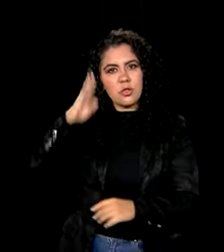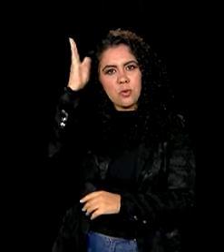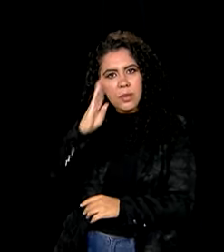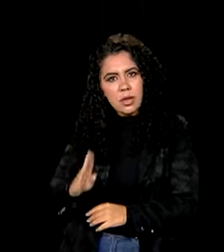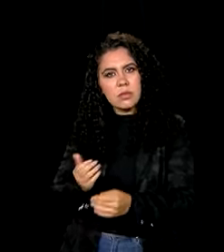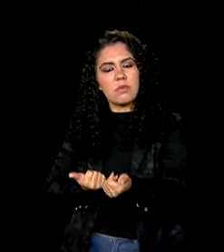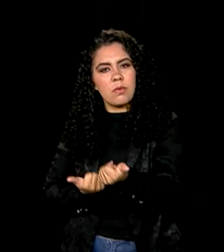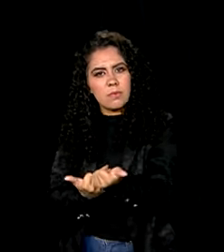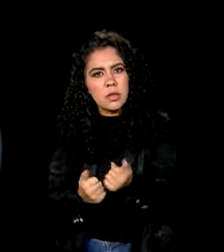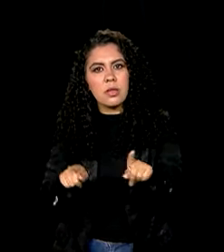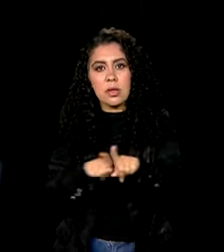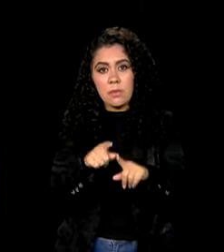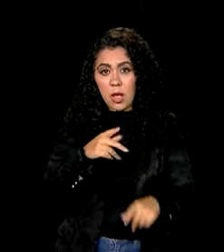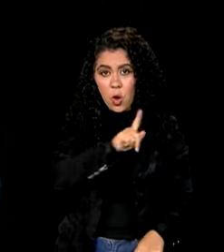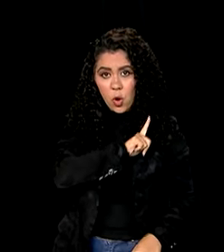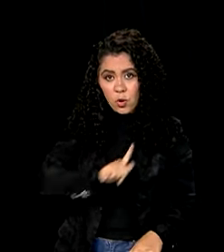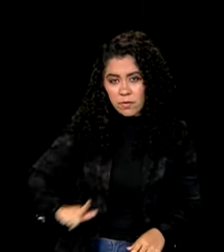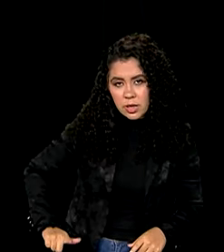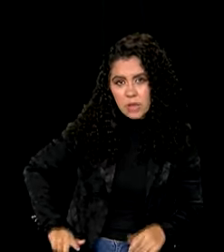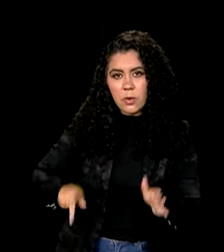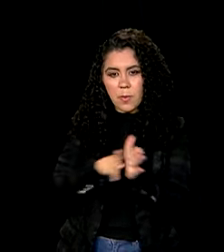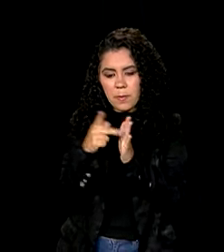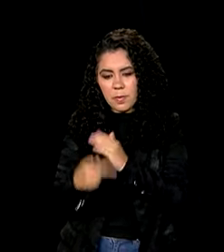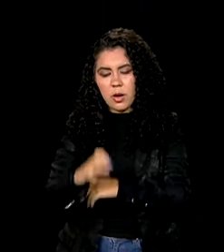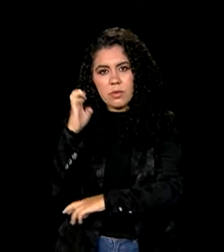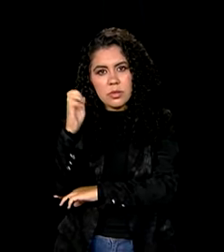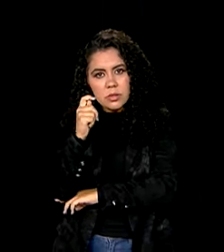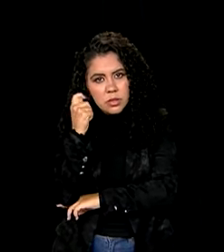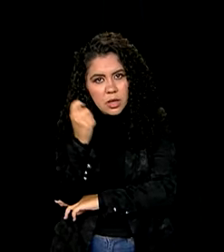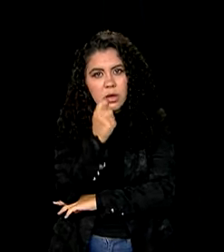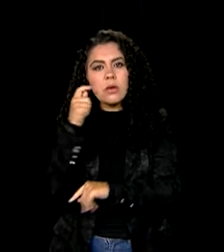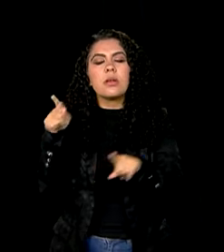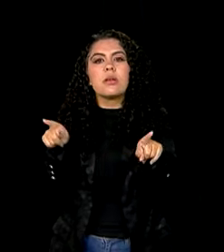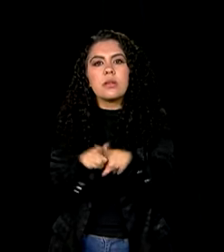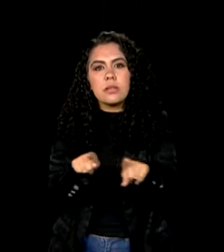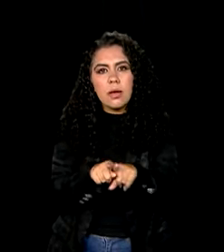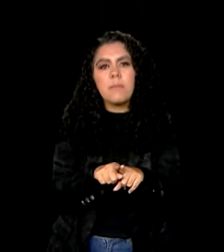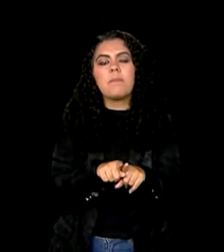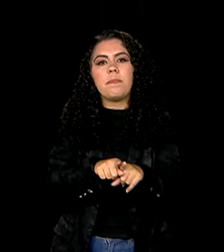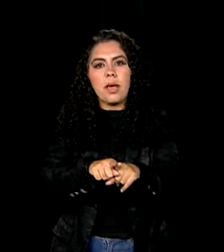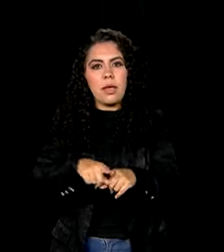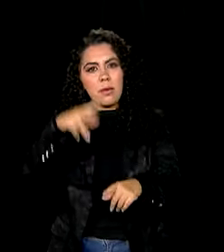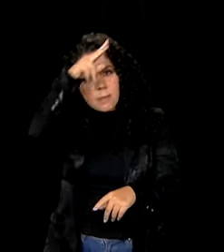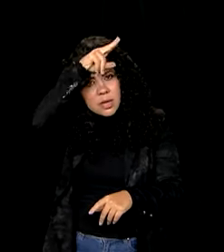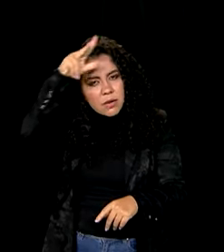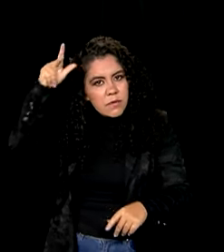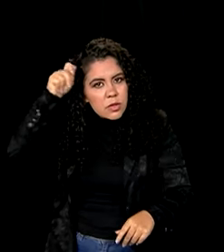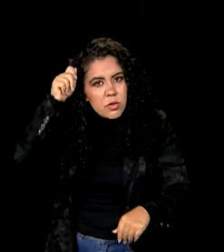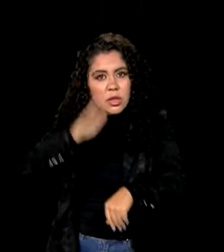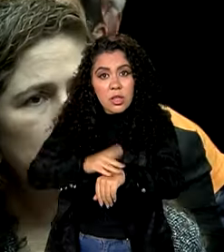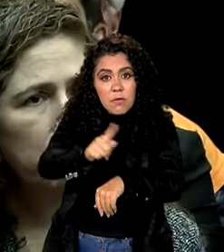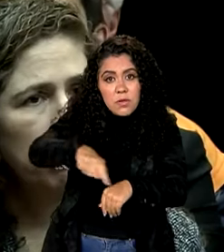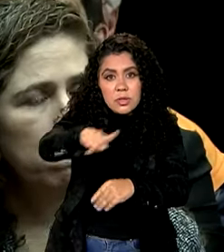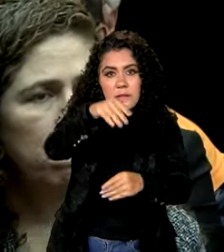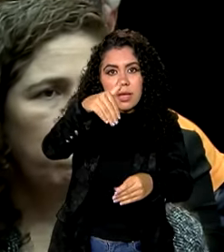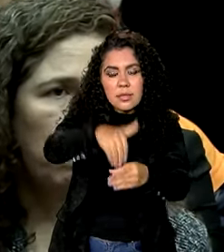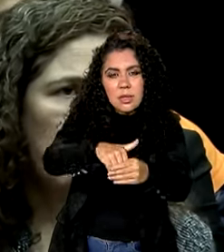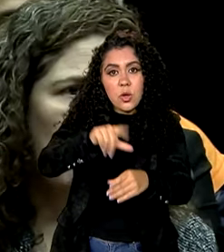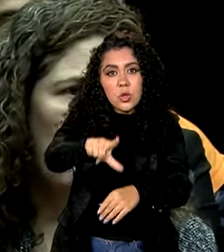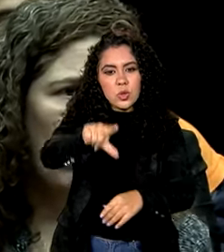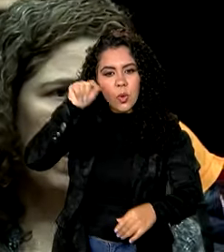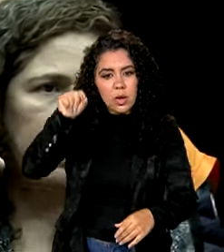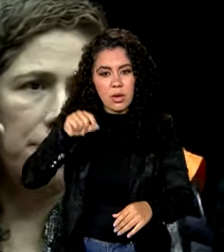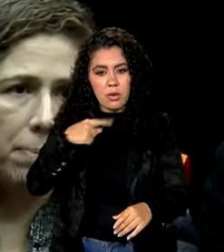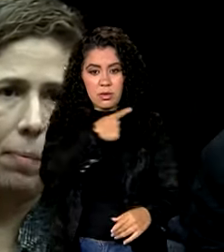do estado, do seu prefeito, de cada um daqueles que escolheu a vida pública para servir a essa sociedade. O que nós